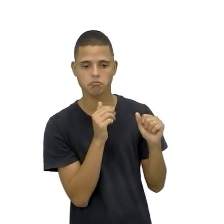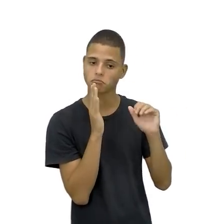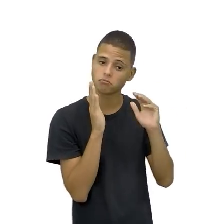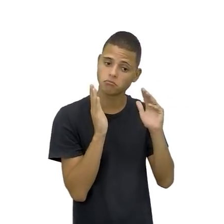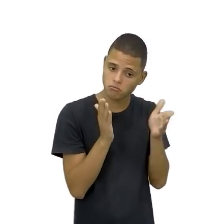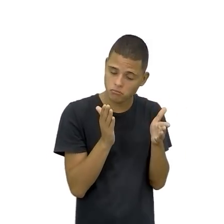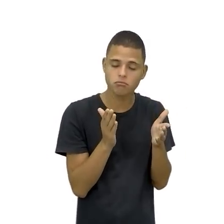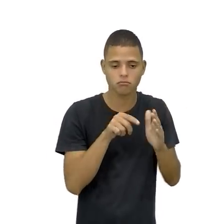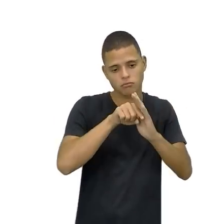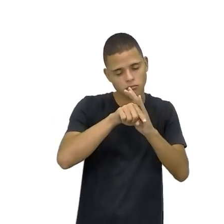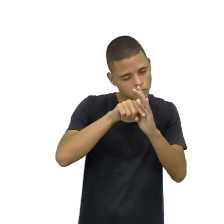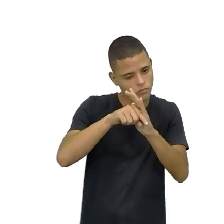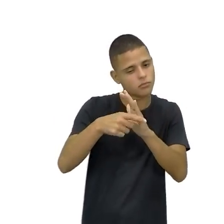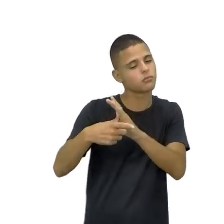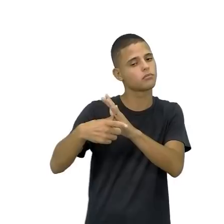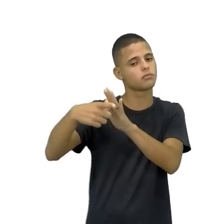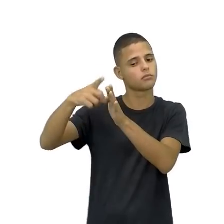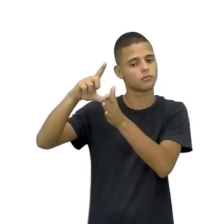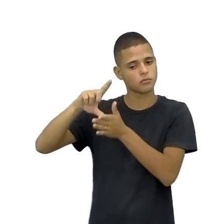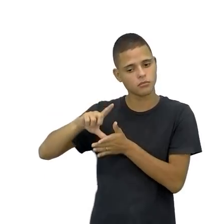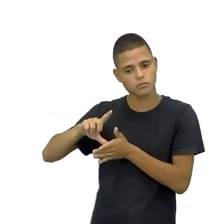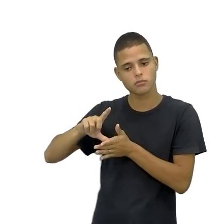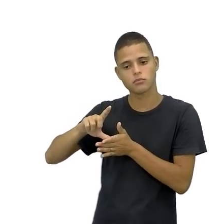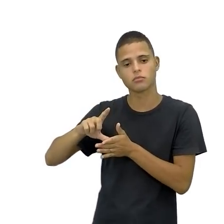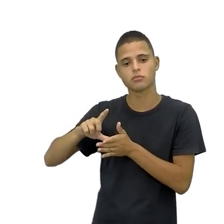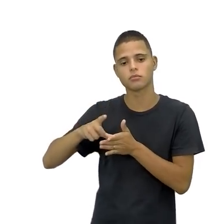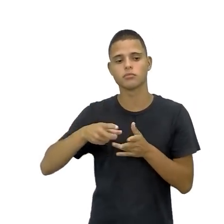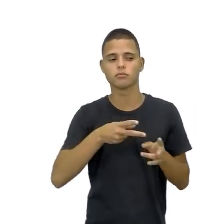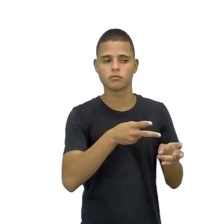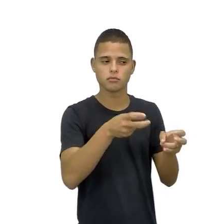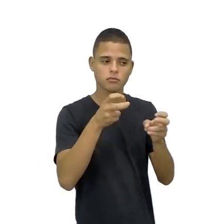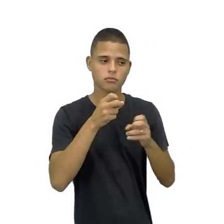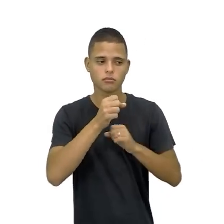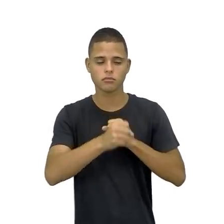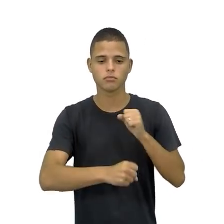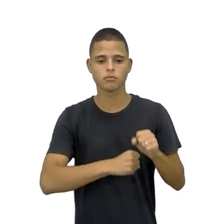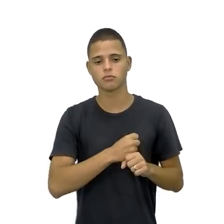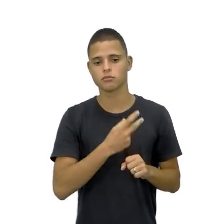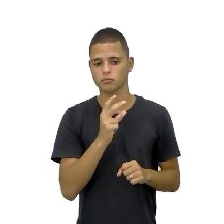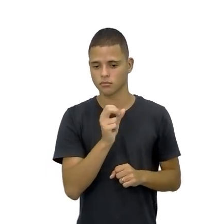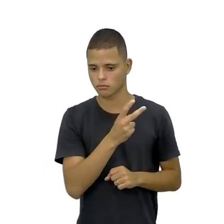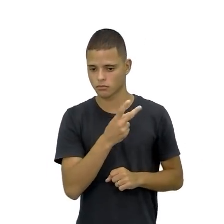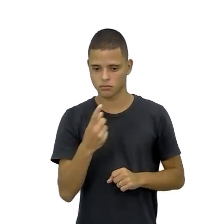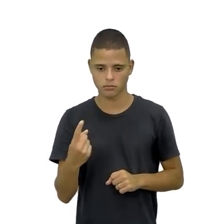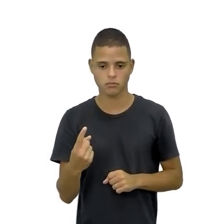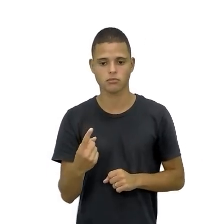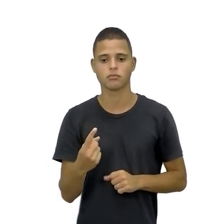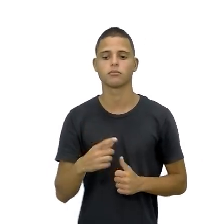um levantamento a partir do olhar de 2021, de 14